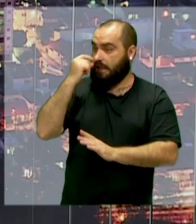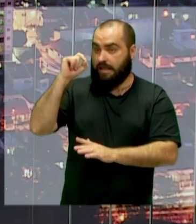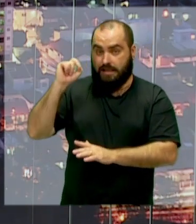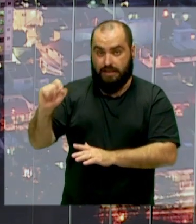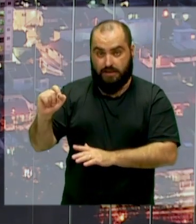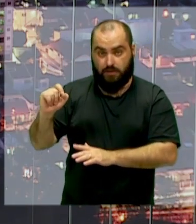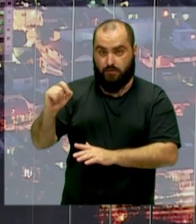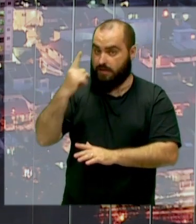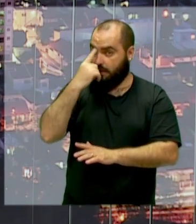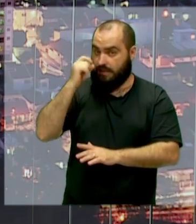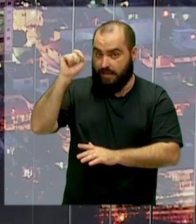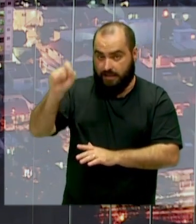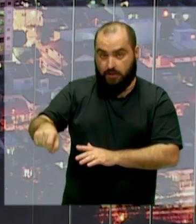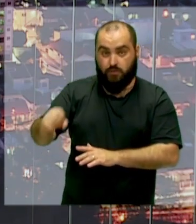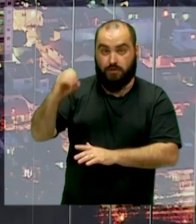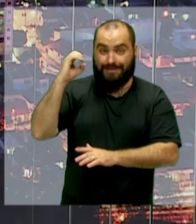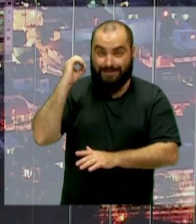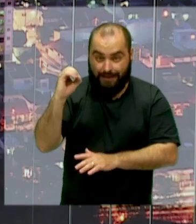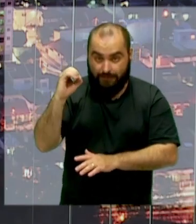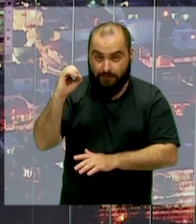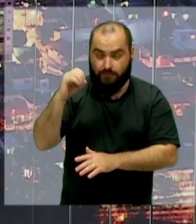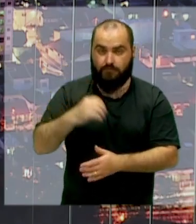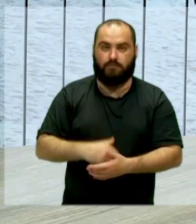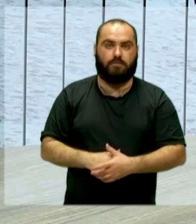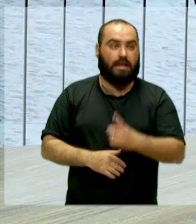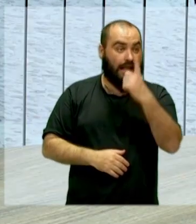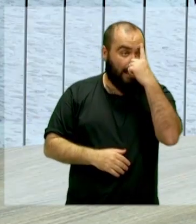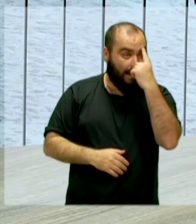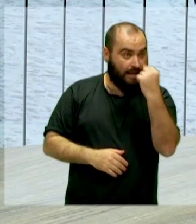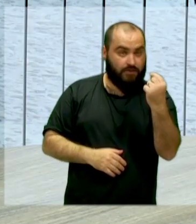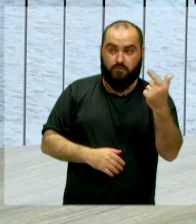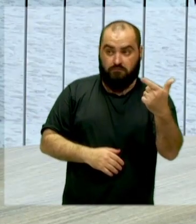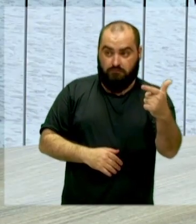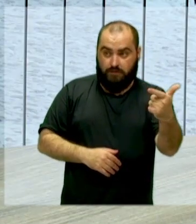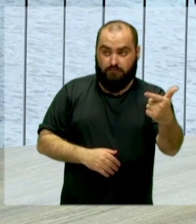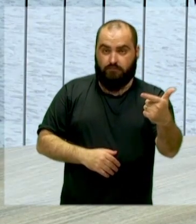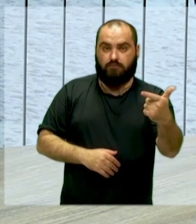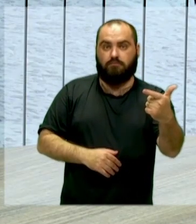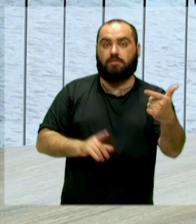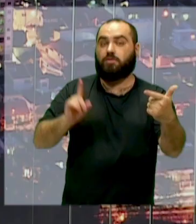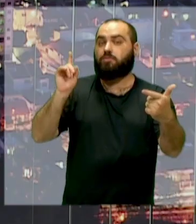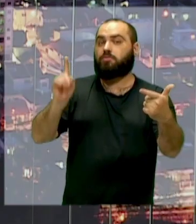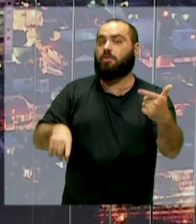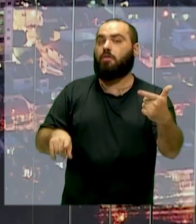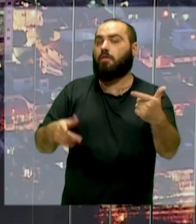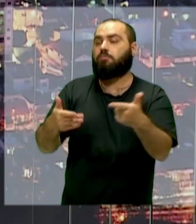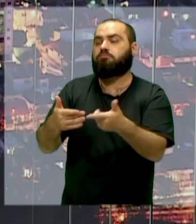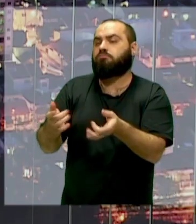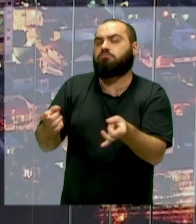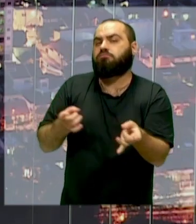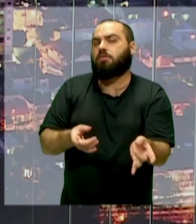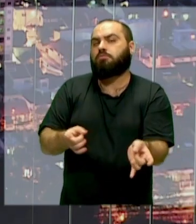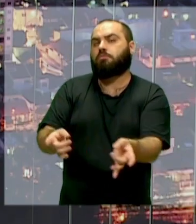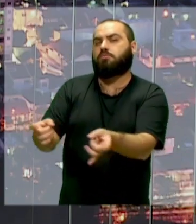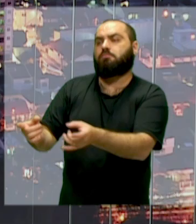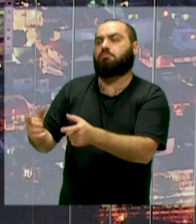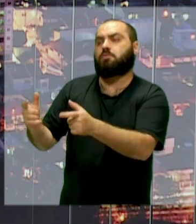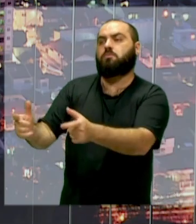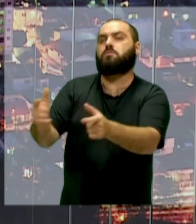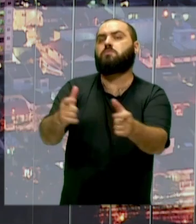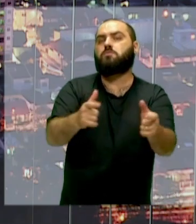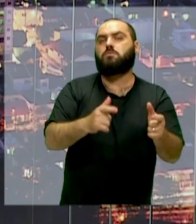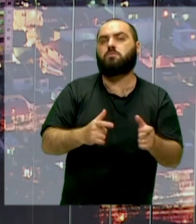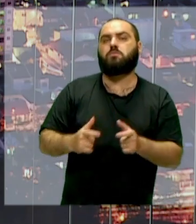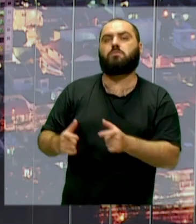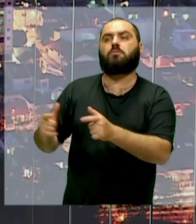Zero que na verdade lixo praticamente não existe né O que existe são resíduos que eles têm que ir para algum lugar e a gente tá